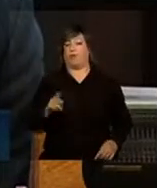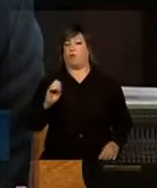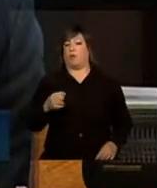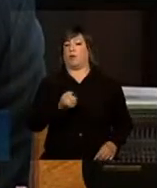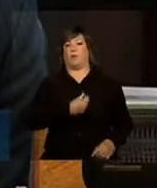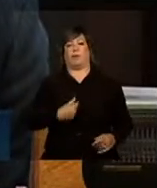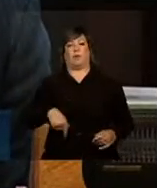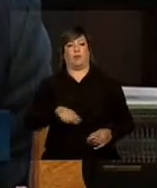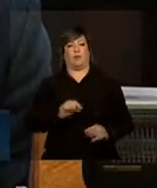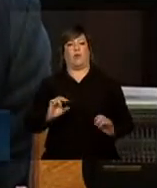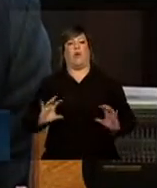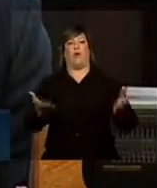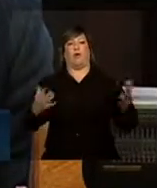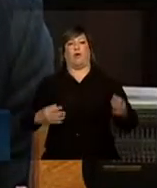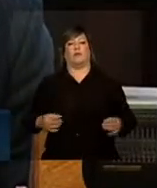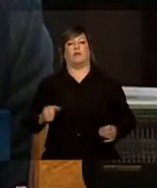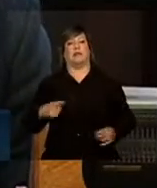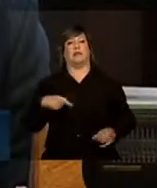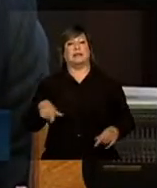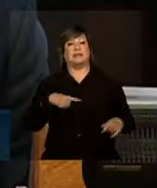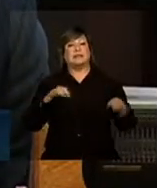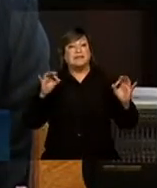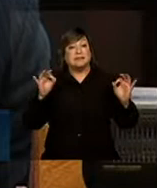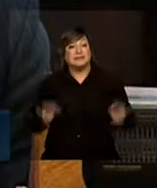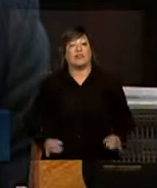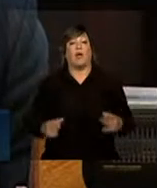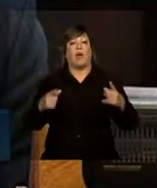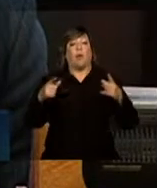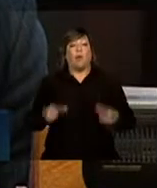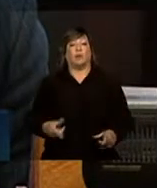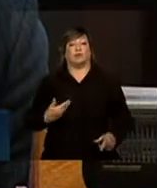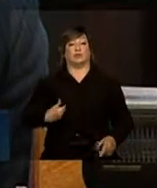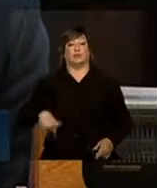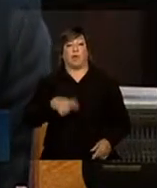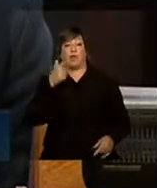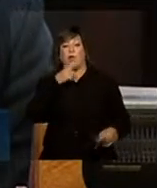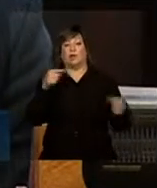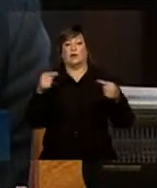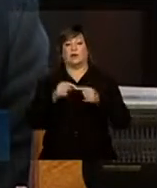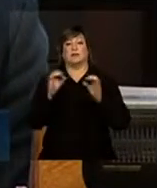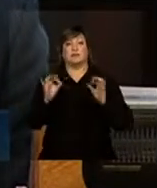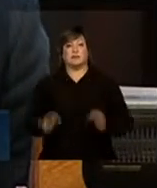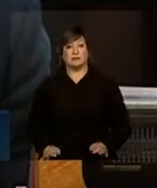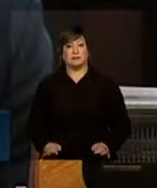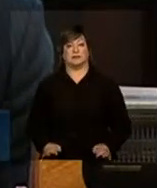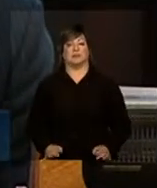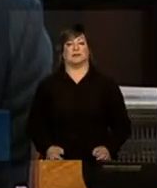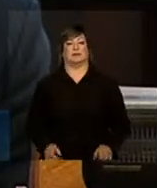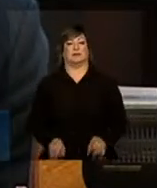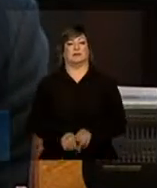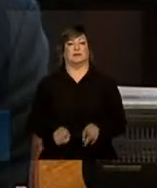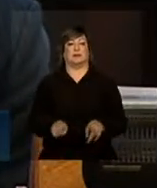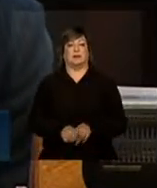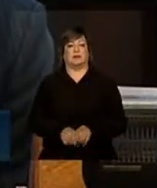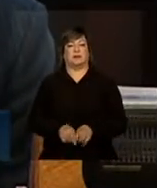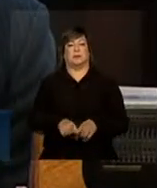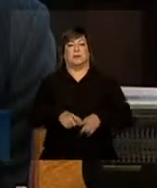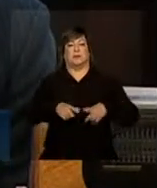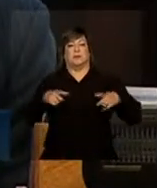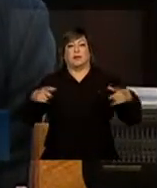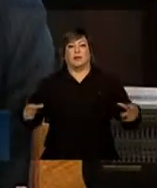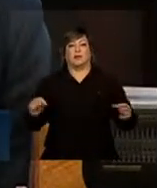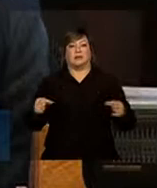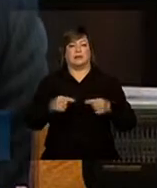são números para a gente ter certeza aonde nós acertamos, né? Expandir os acertos para outras regiões